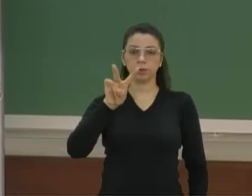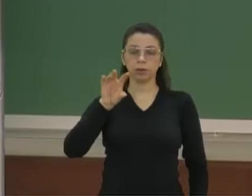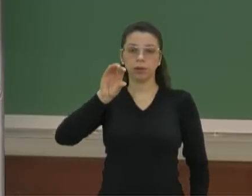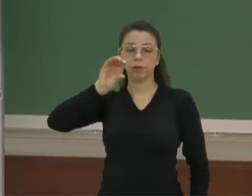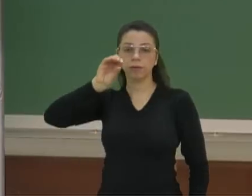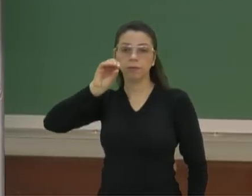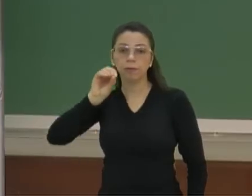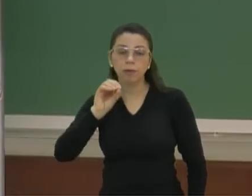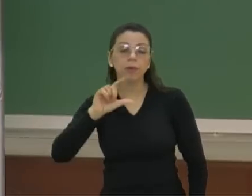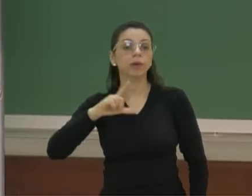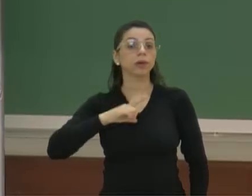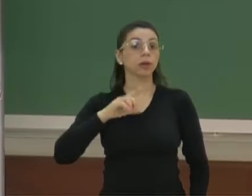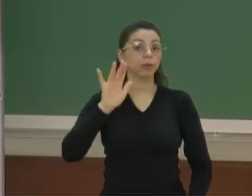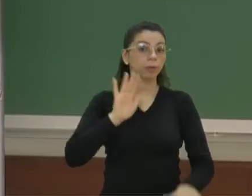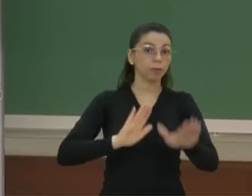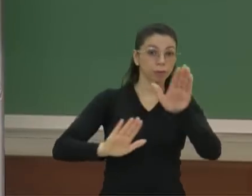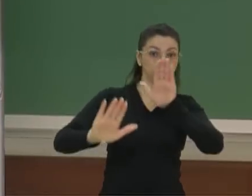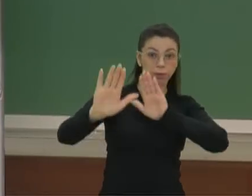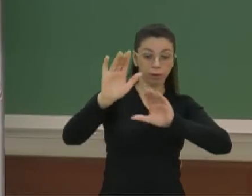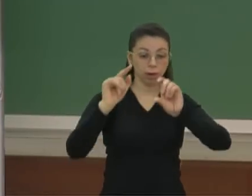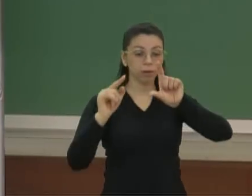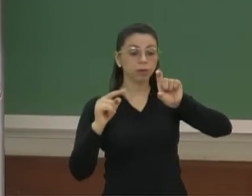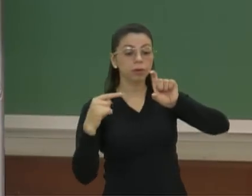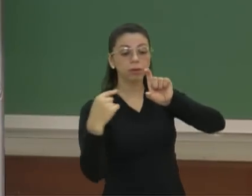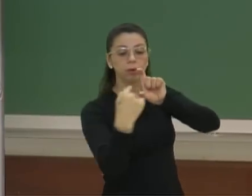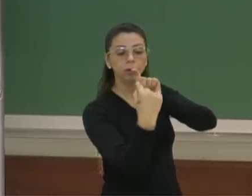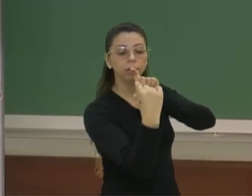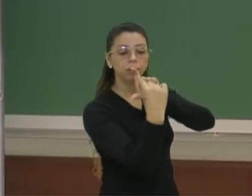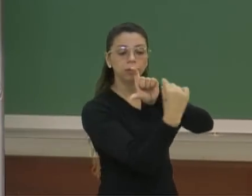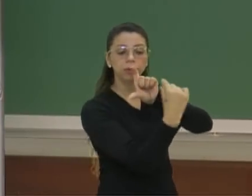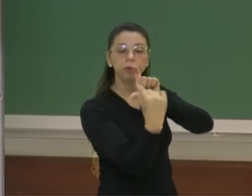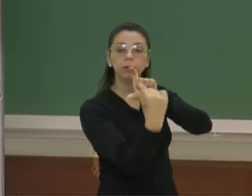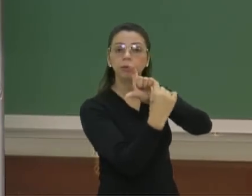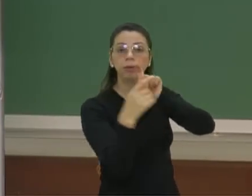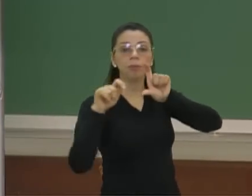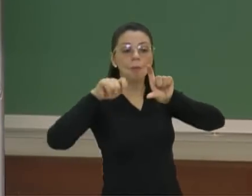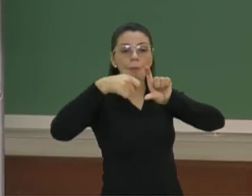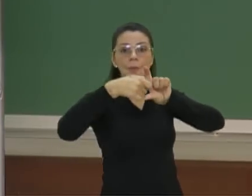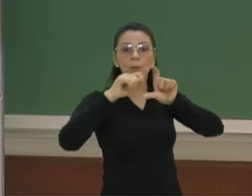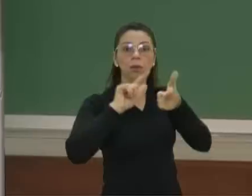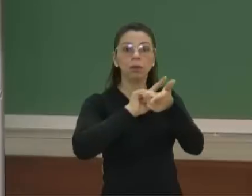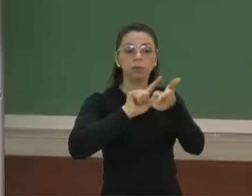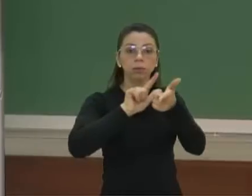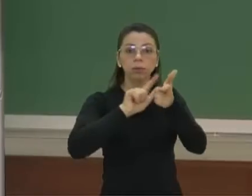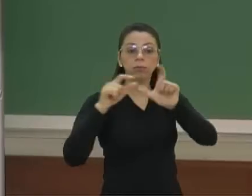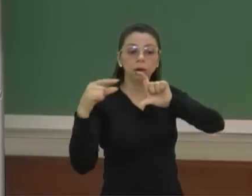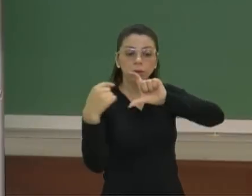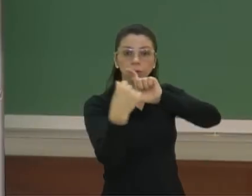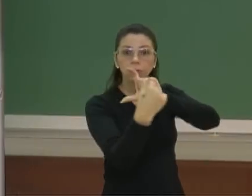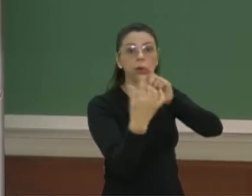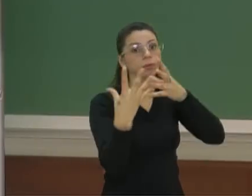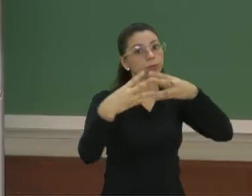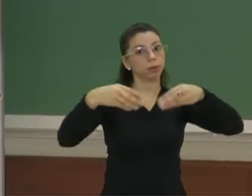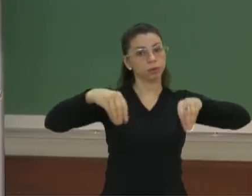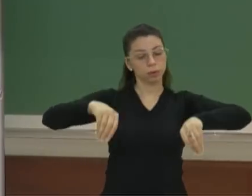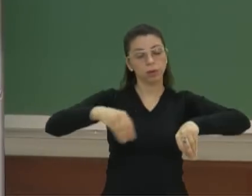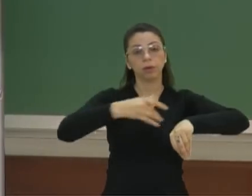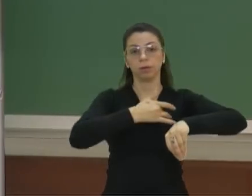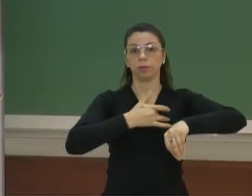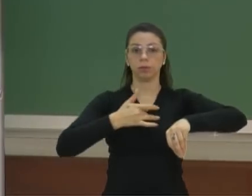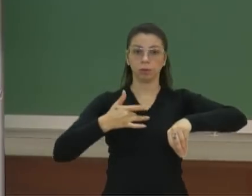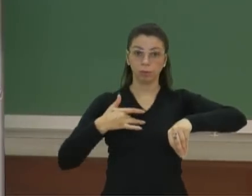tem que tomar cuidado na hora de limpar o ouvido para não prejudicar o tímpano, então